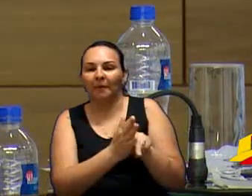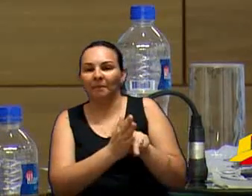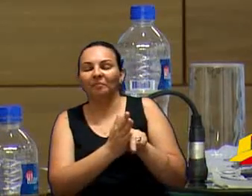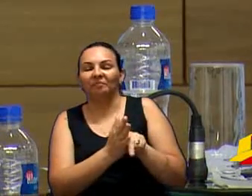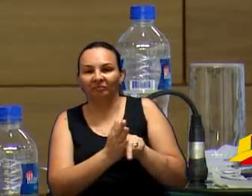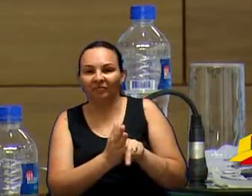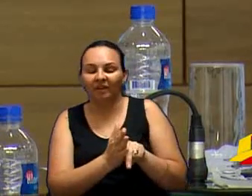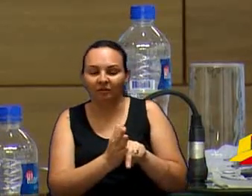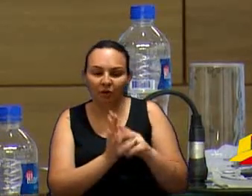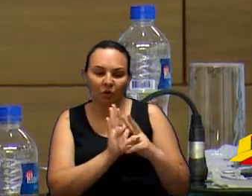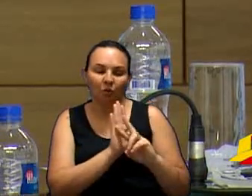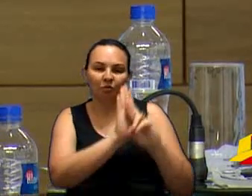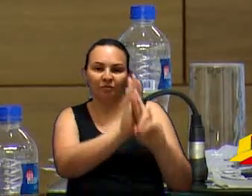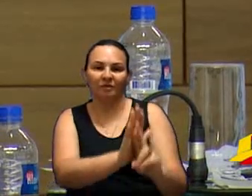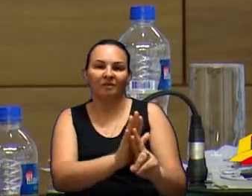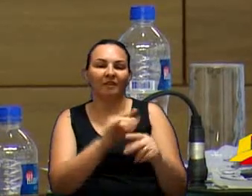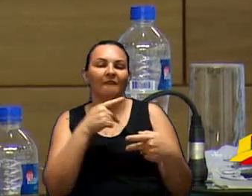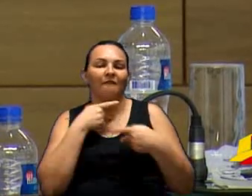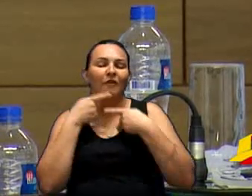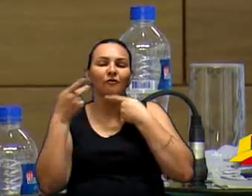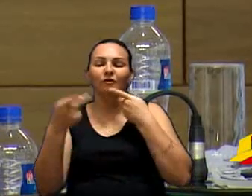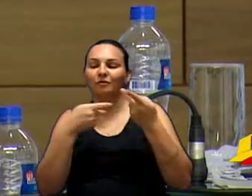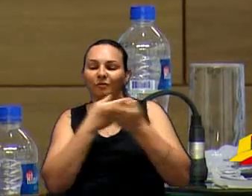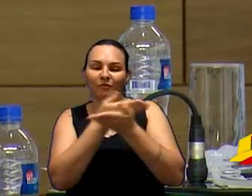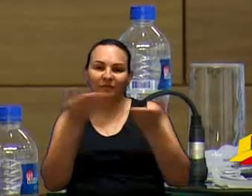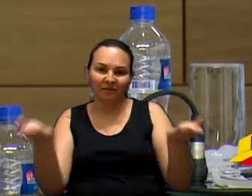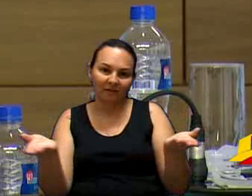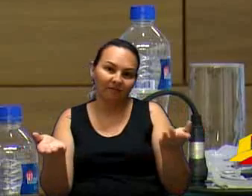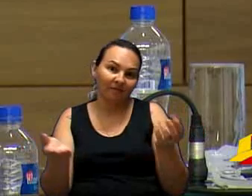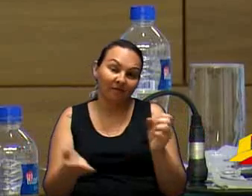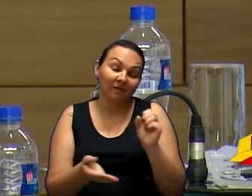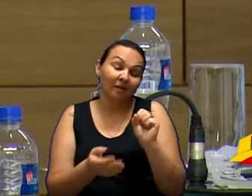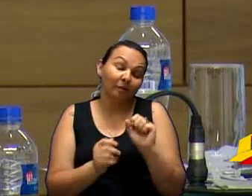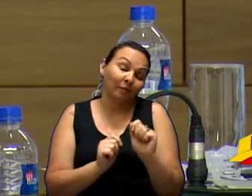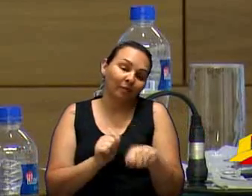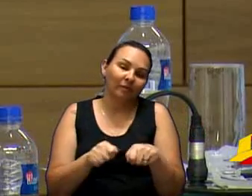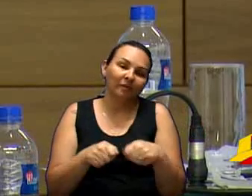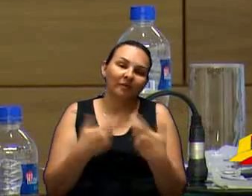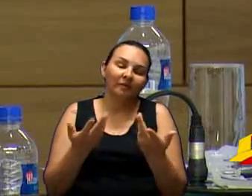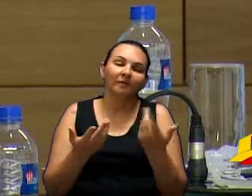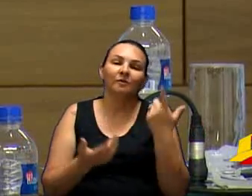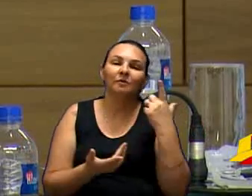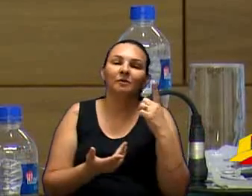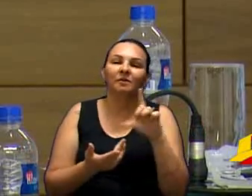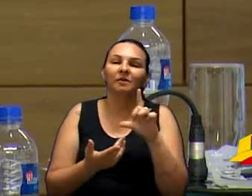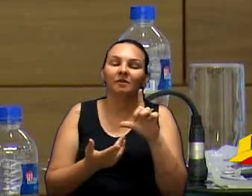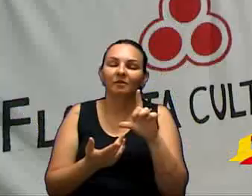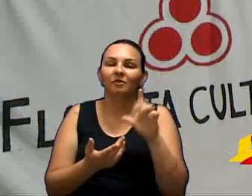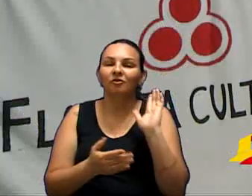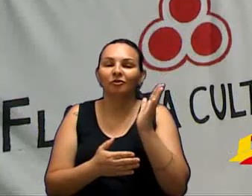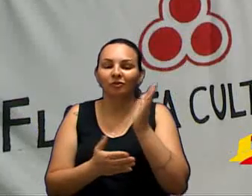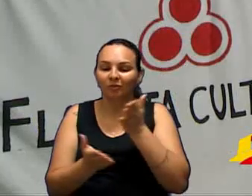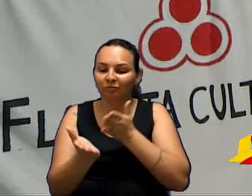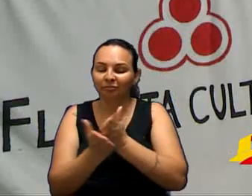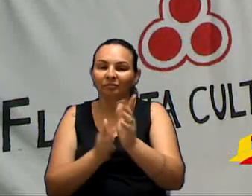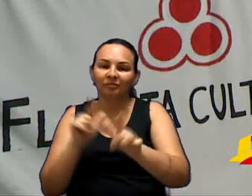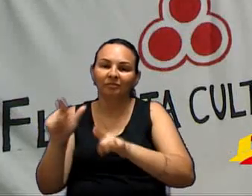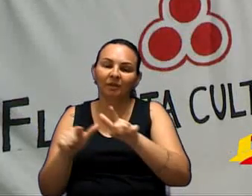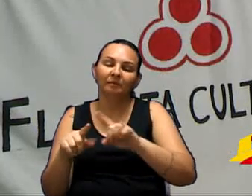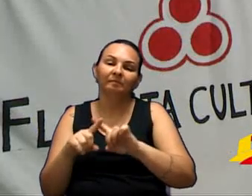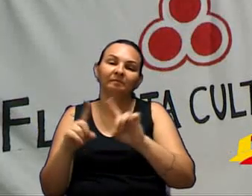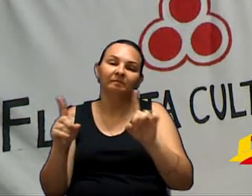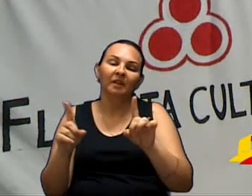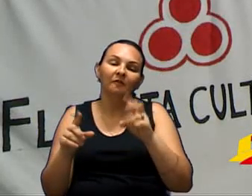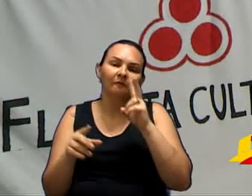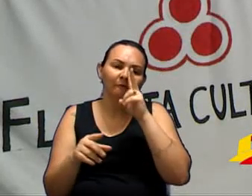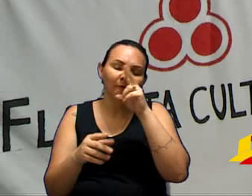representação para vocês e da voz pra vocês que saiu pudesse de certa forma já que estiver sentado aqui já tocamos trabalho estudo e